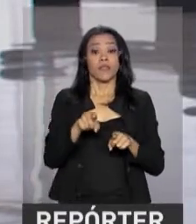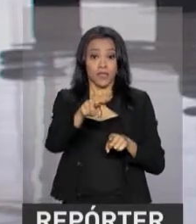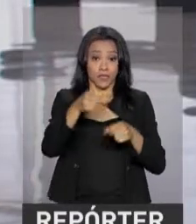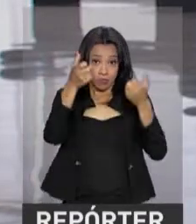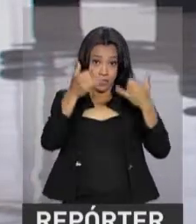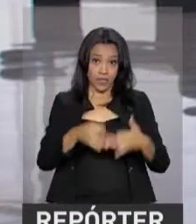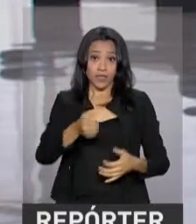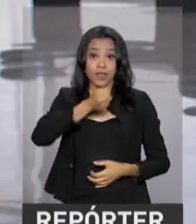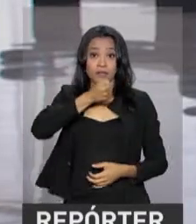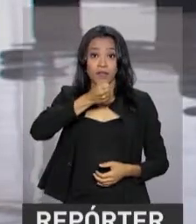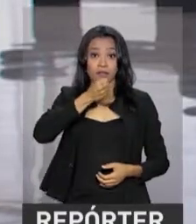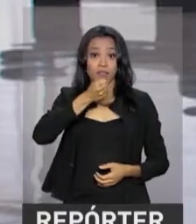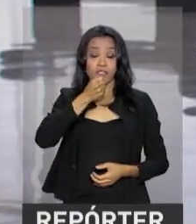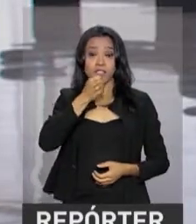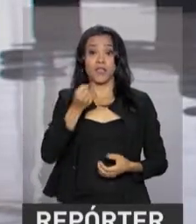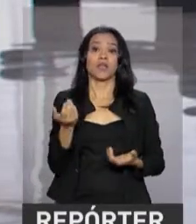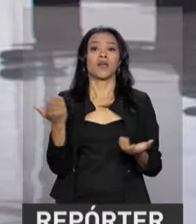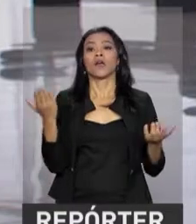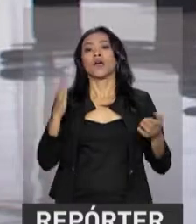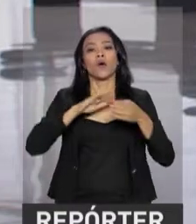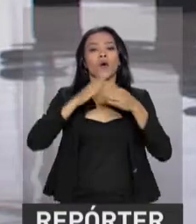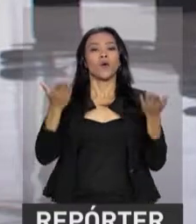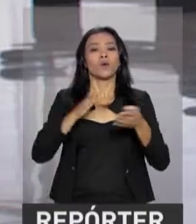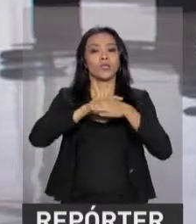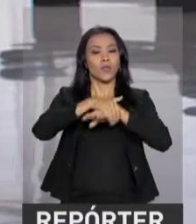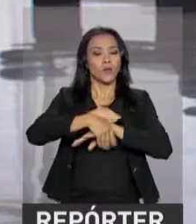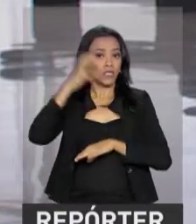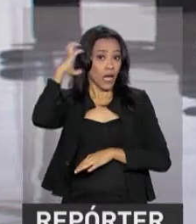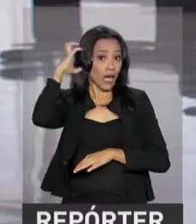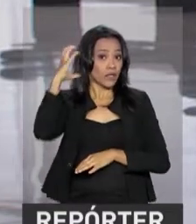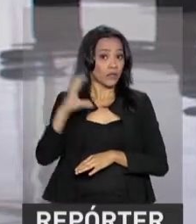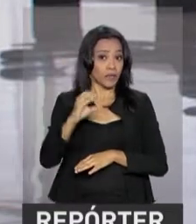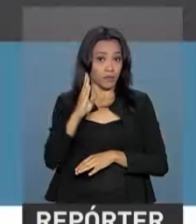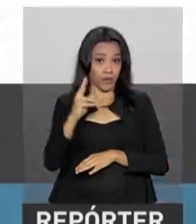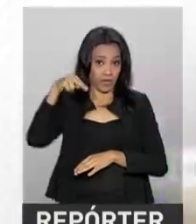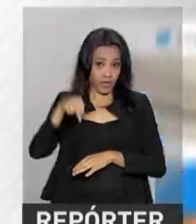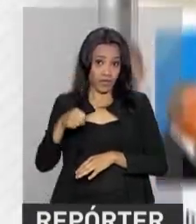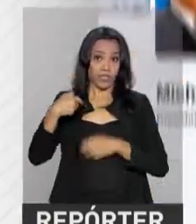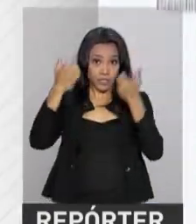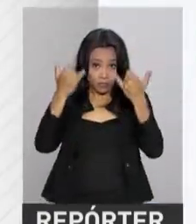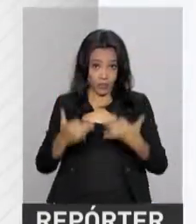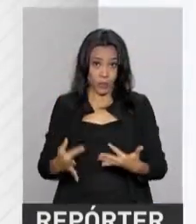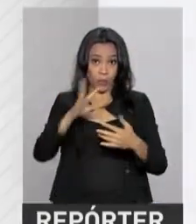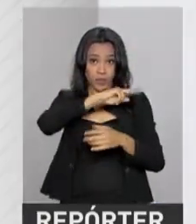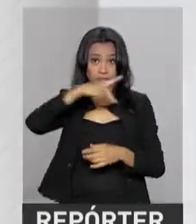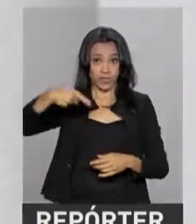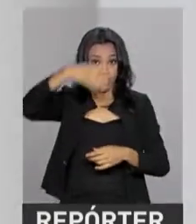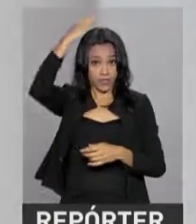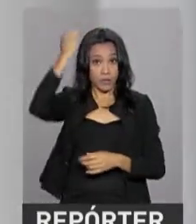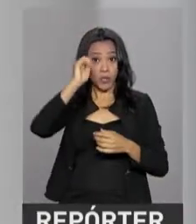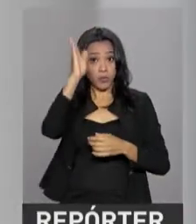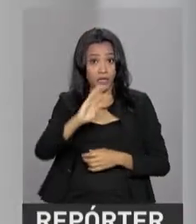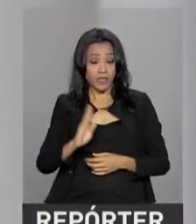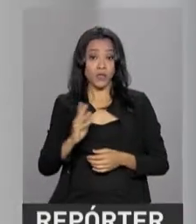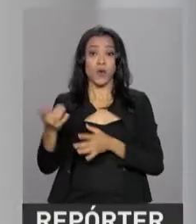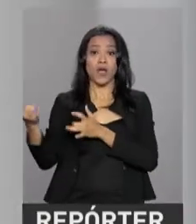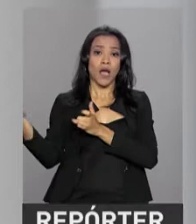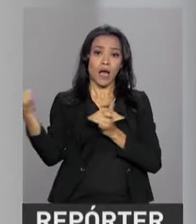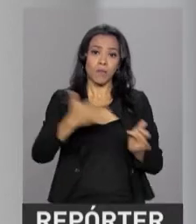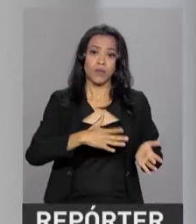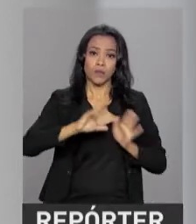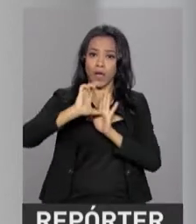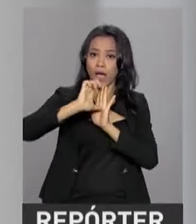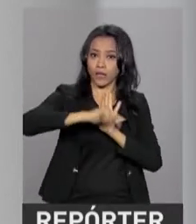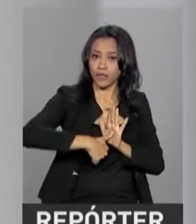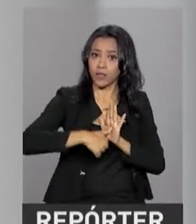cbn na noite dessa segunda-feira o presidente michel temer afirmou que o brasil venceu a recessão e voltou a crescer em dois anos